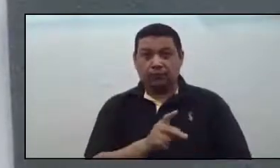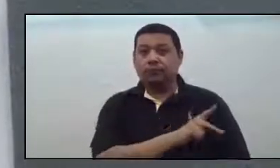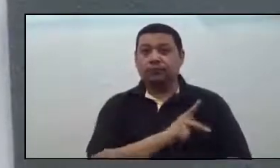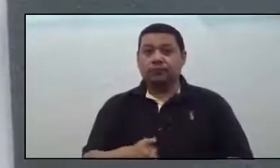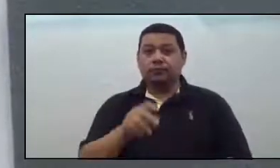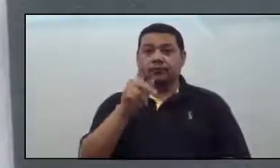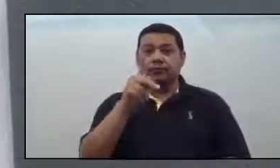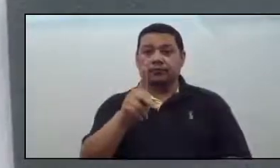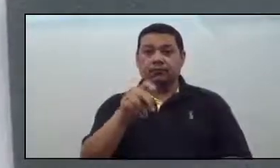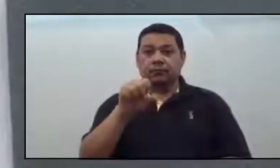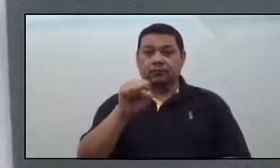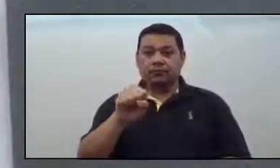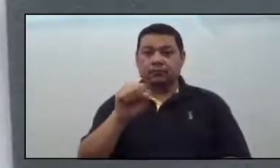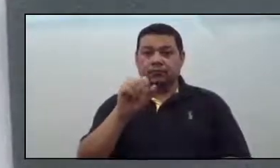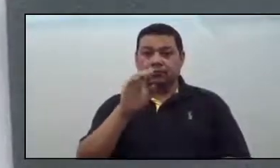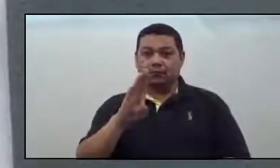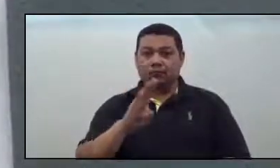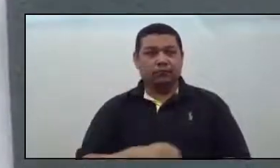também os jovens